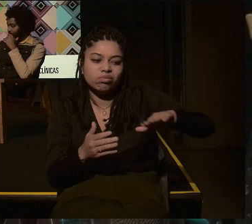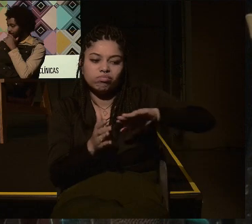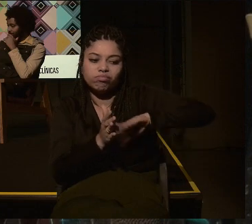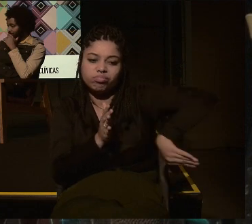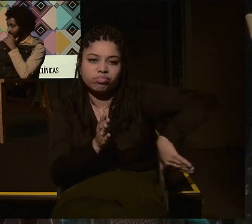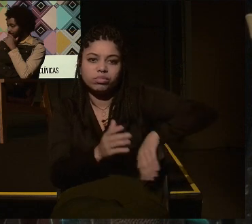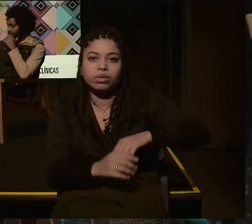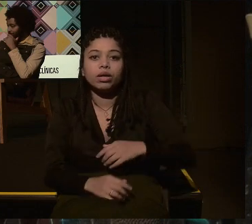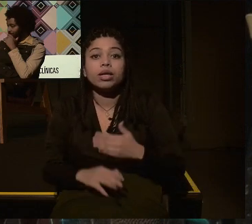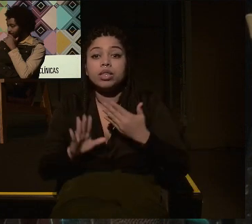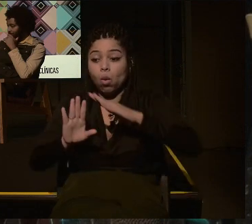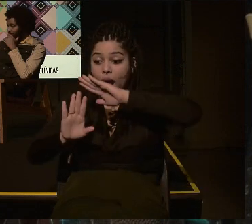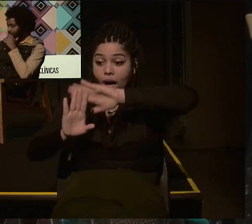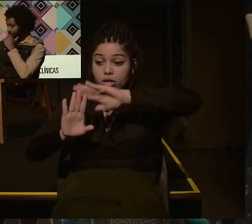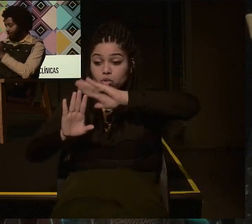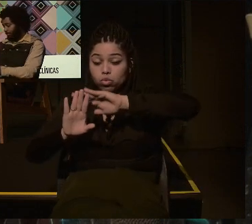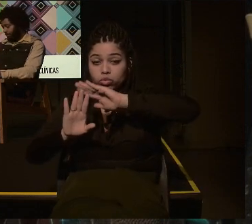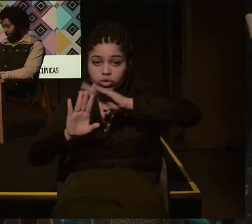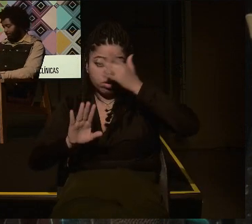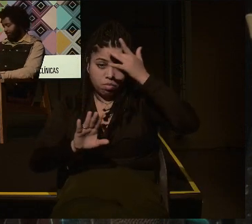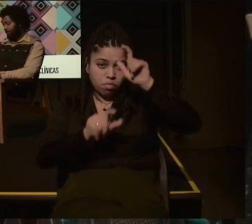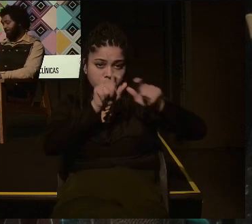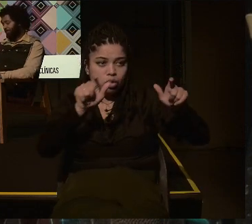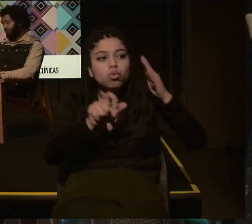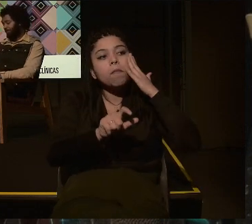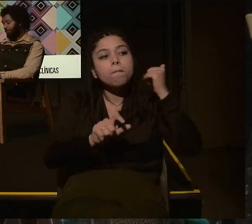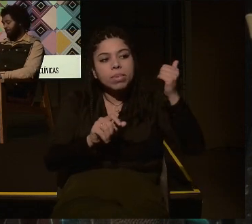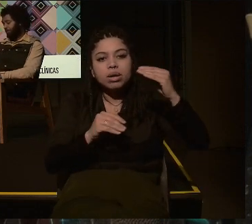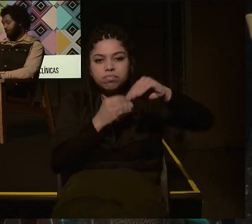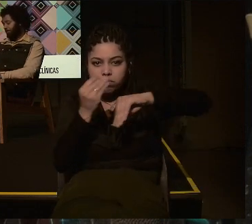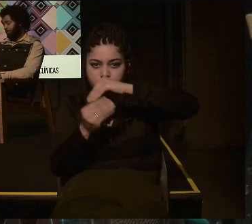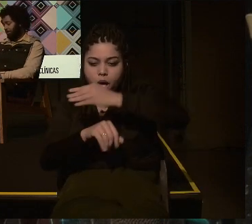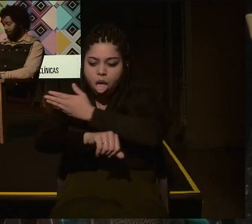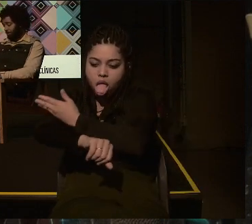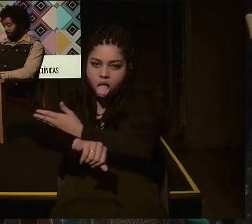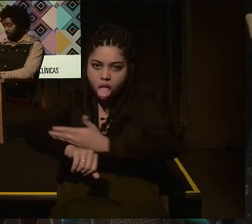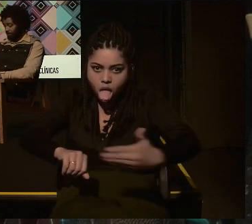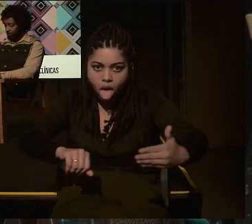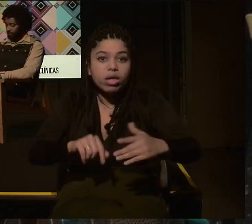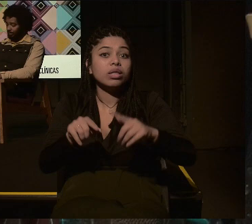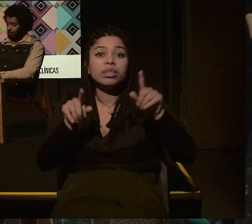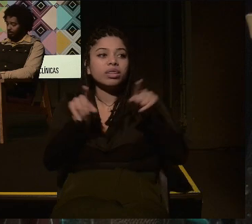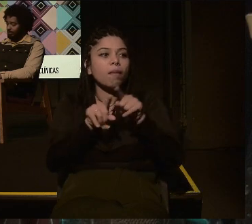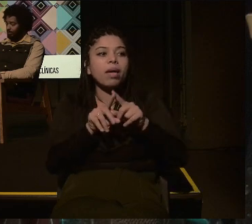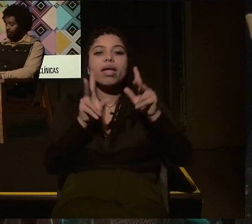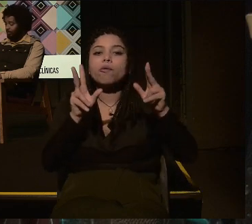a ideologia do branqueamento, ela vai conferindo uma ideia adulta também,